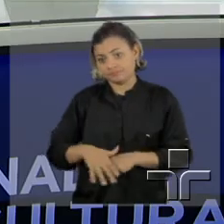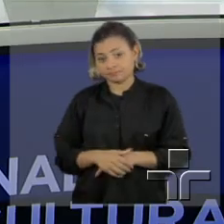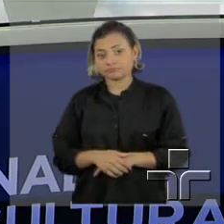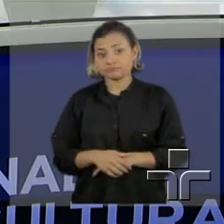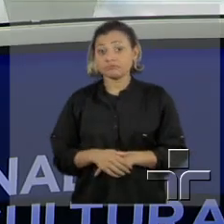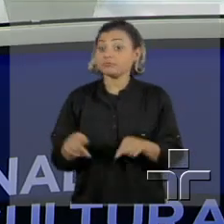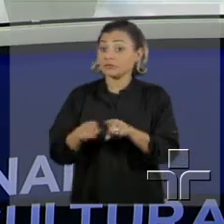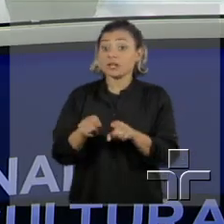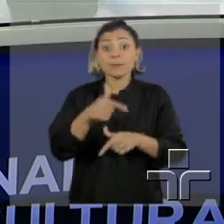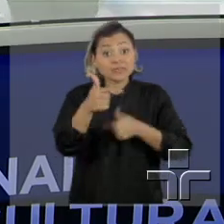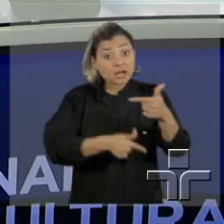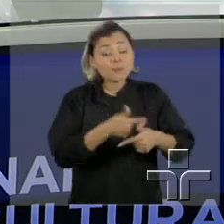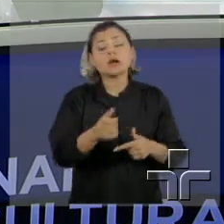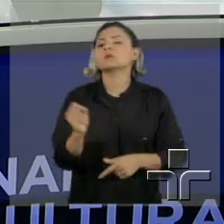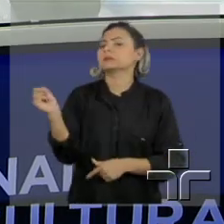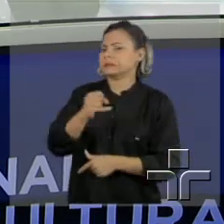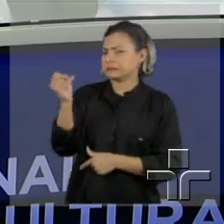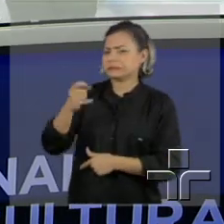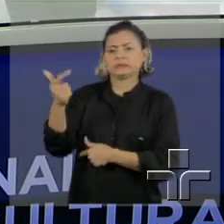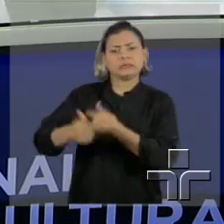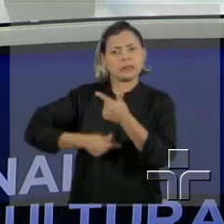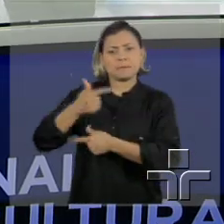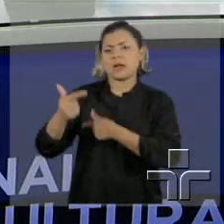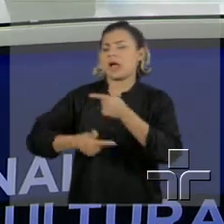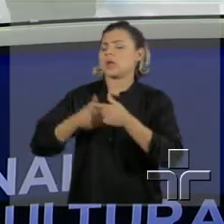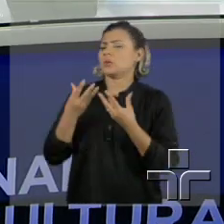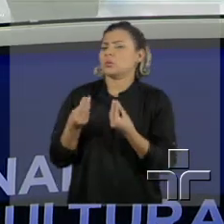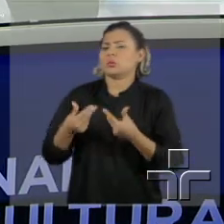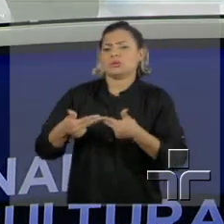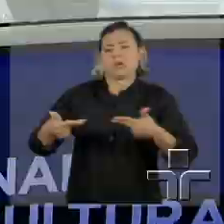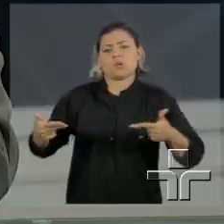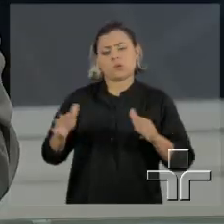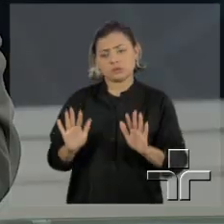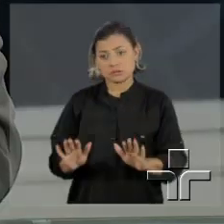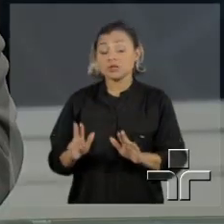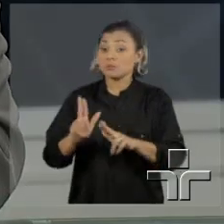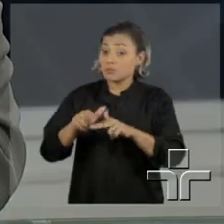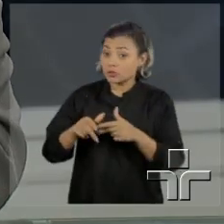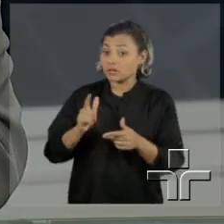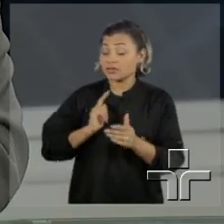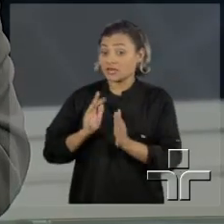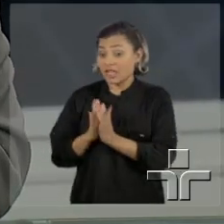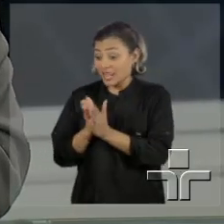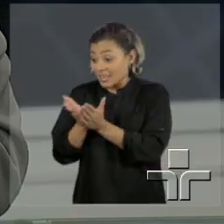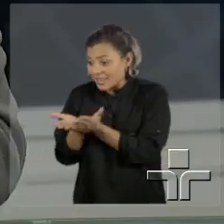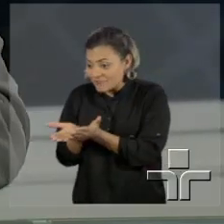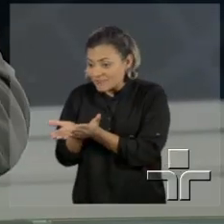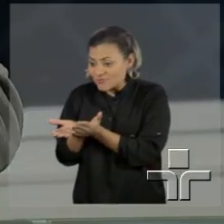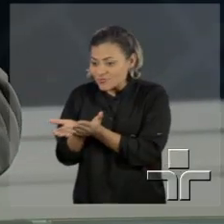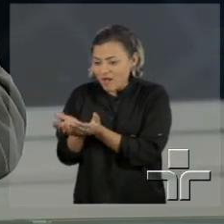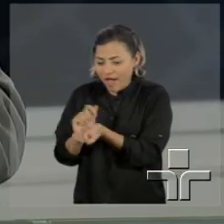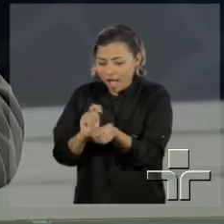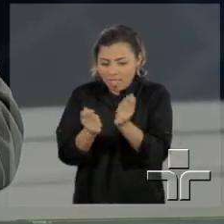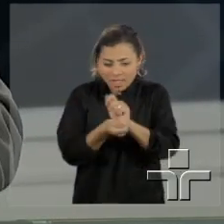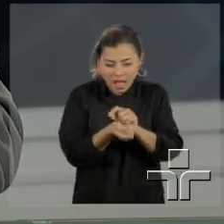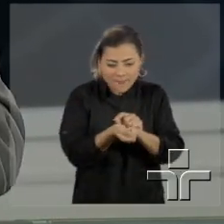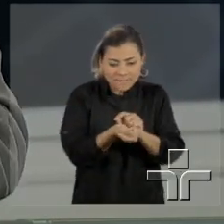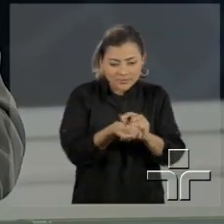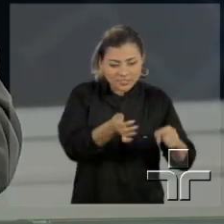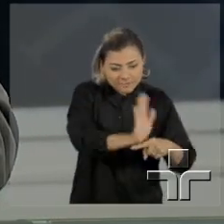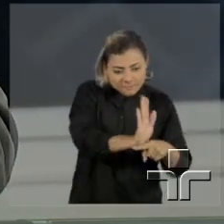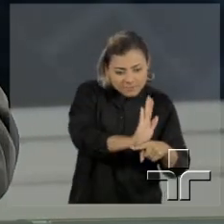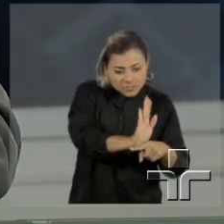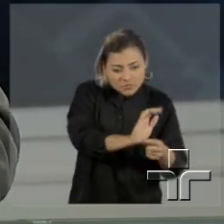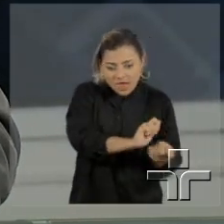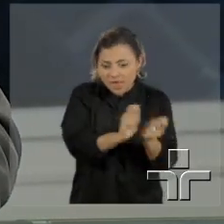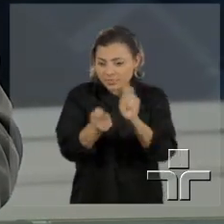emprego também. Muito emprego, direto e indiretamente, né? Então, você parte de um livro para um filme, para um musical. Então, tudo isso tem que ser pensado.